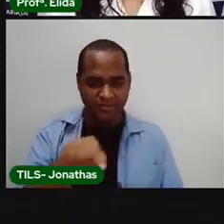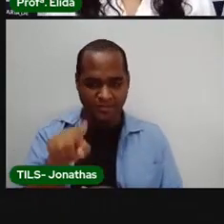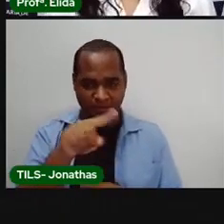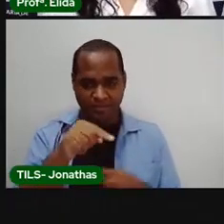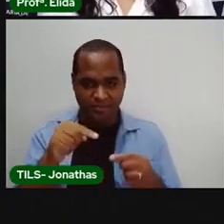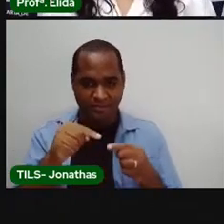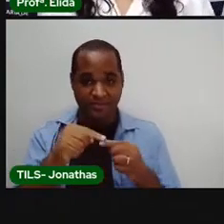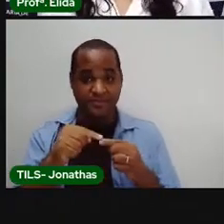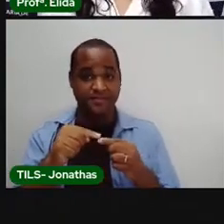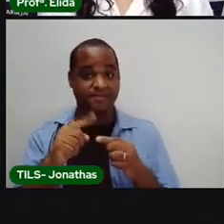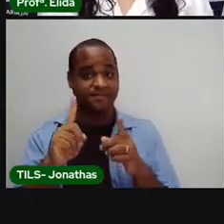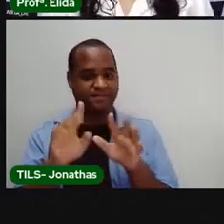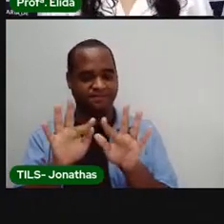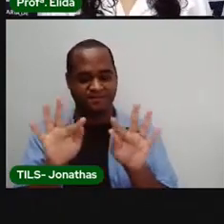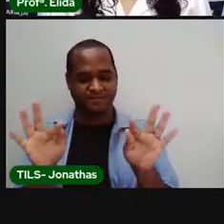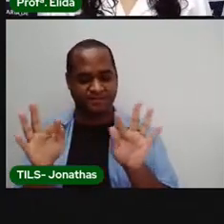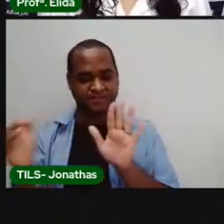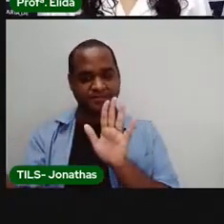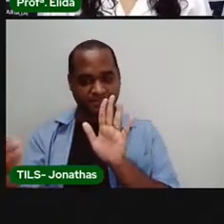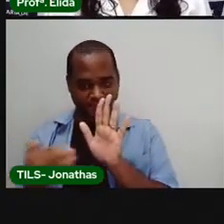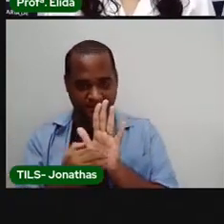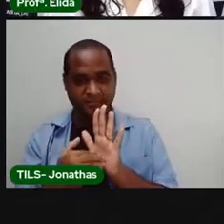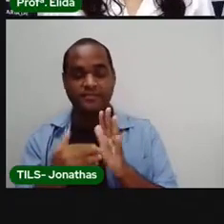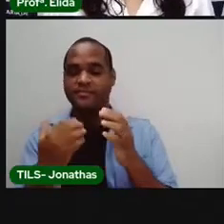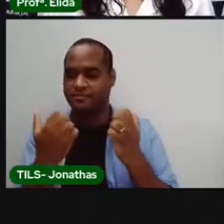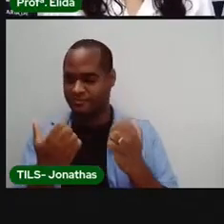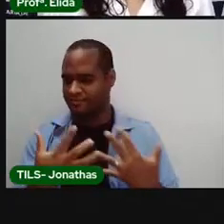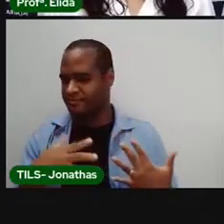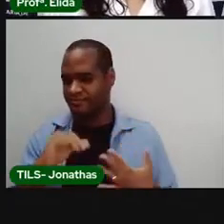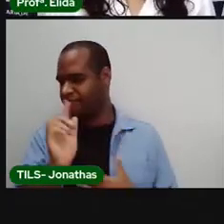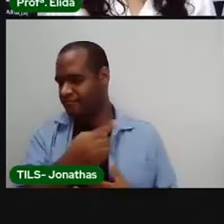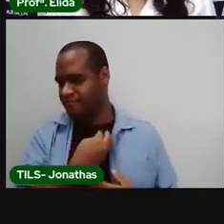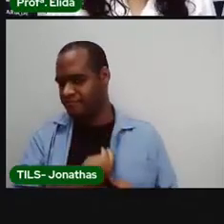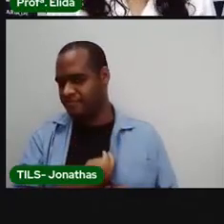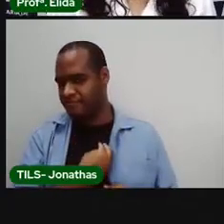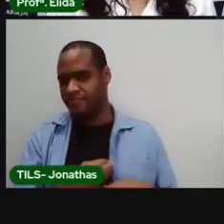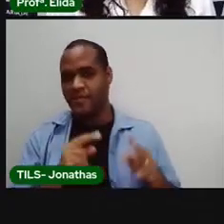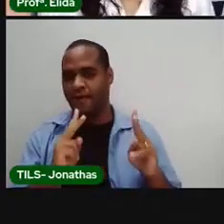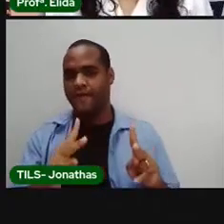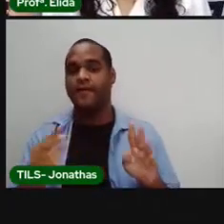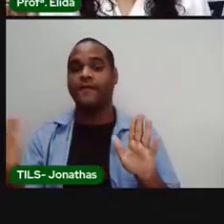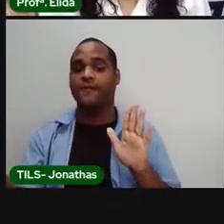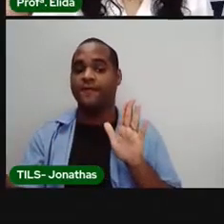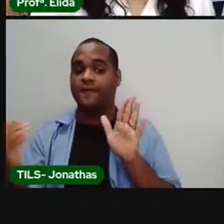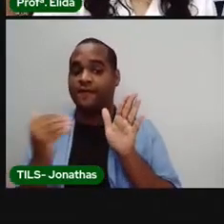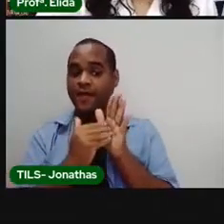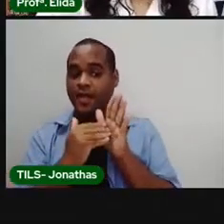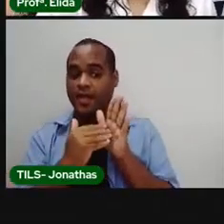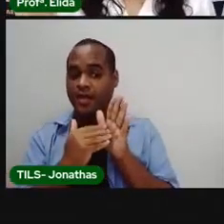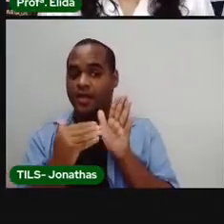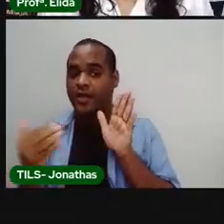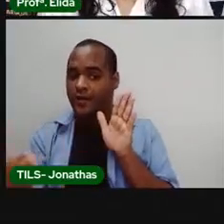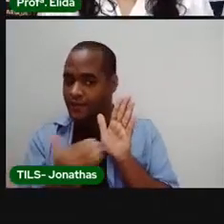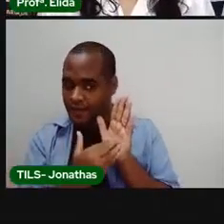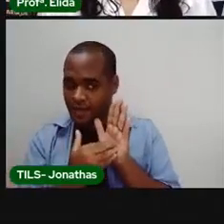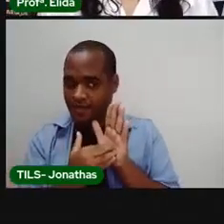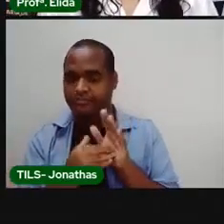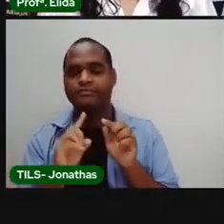Final está sempre no final das frases, por isso que o nome dele é final, porque está no fim.